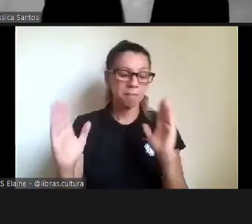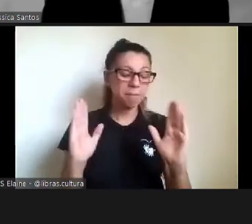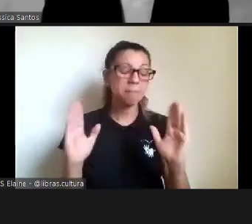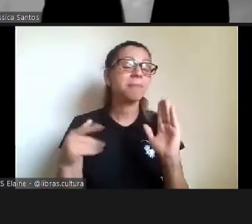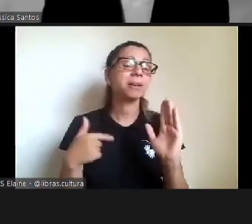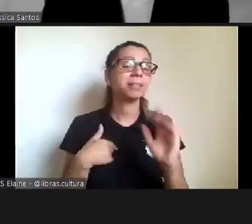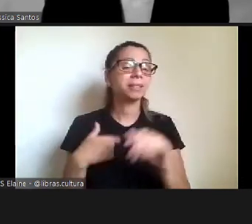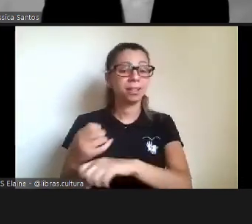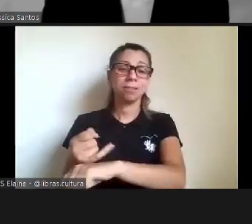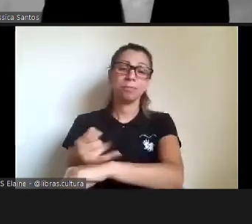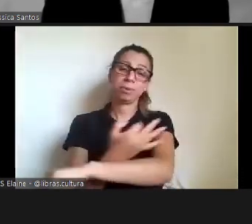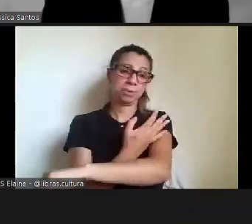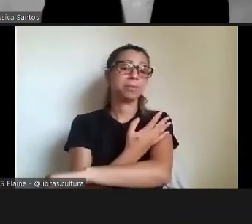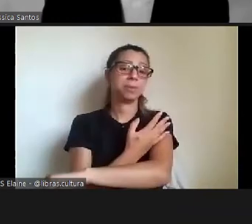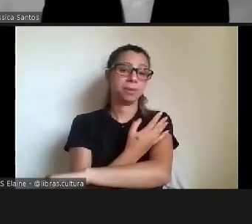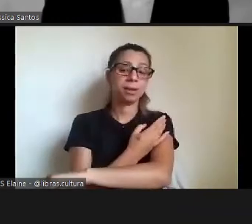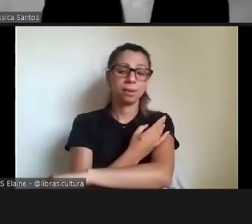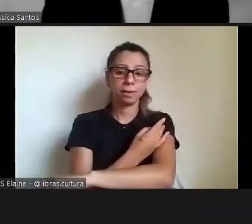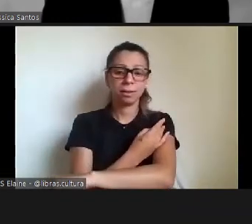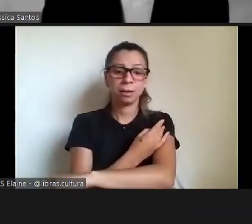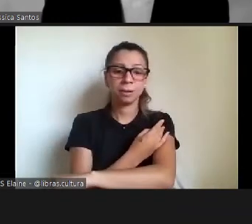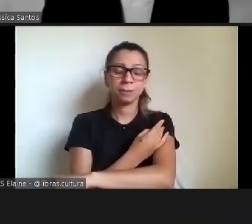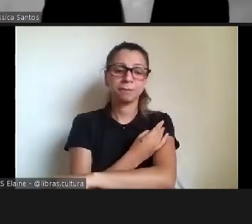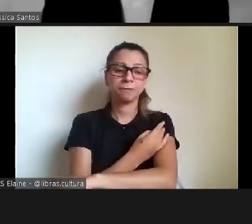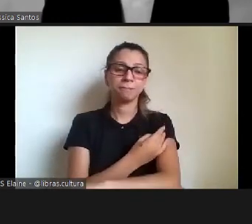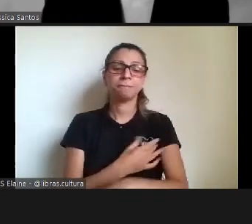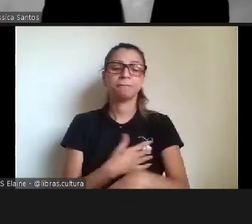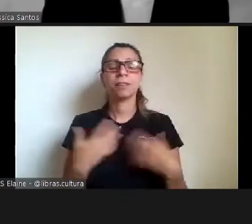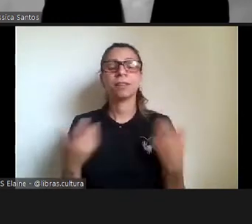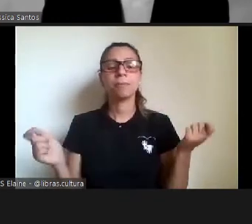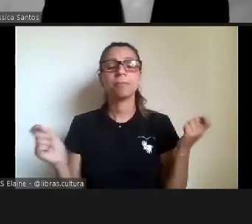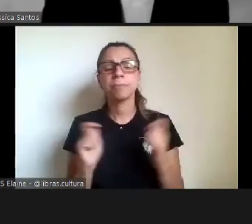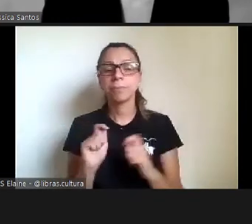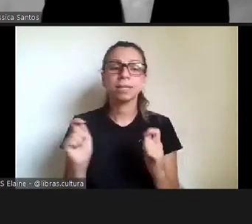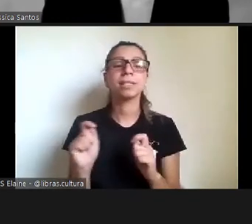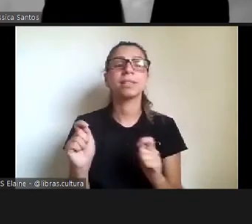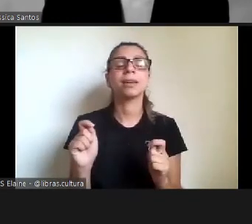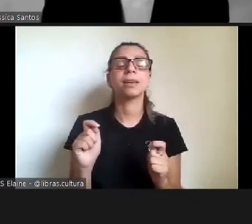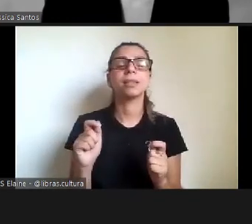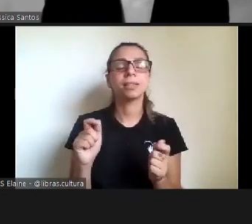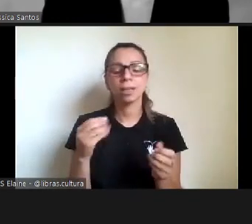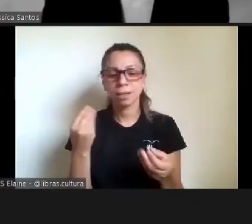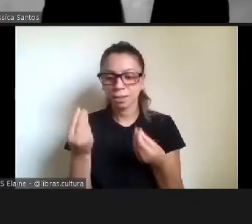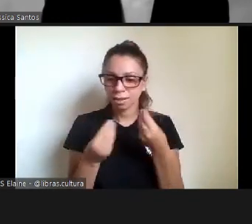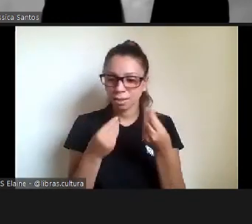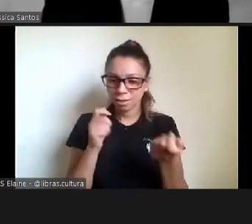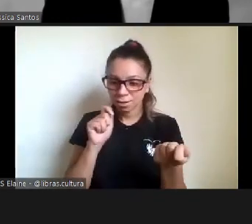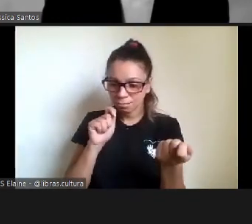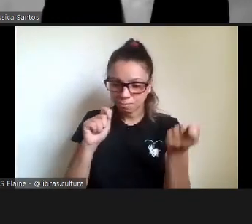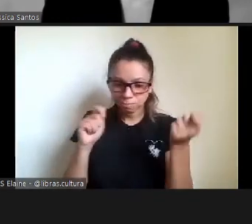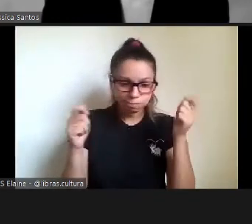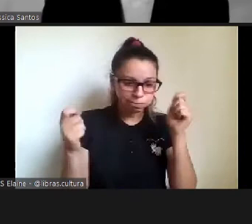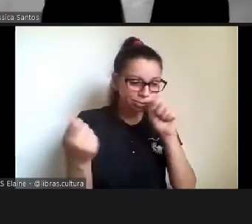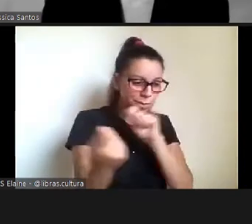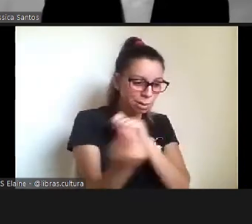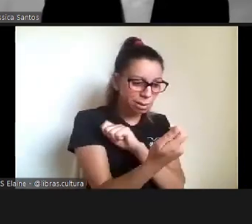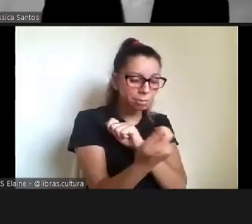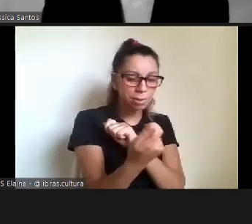emocional, eu acho, sabe? A gente tá redescobrindo como trocar o afeto,